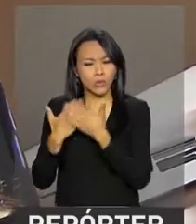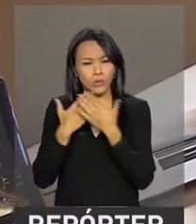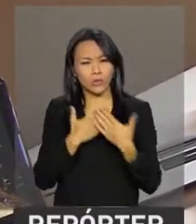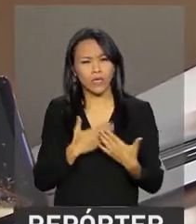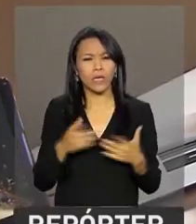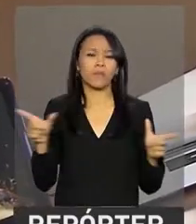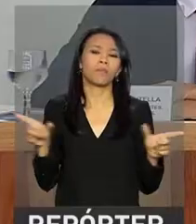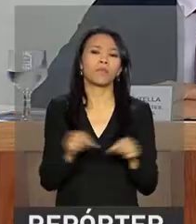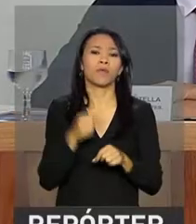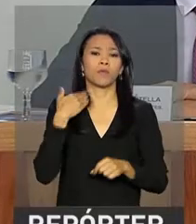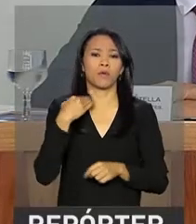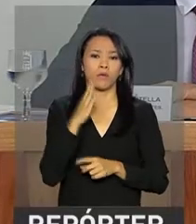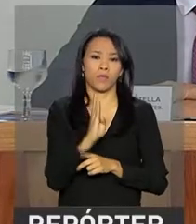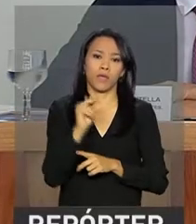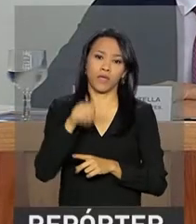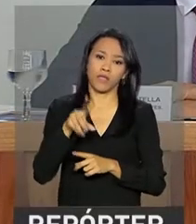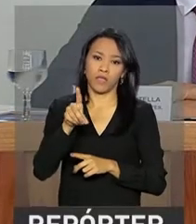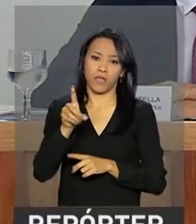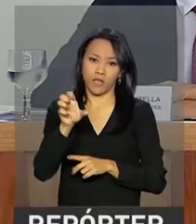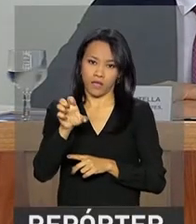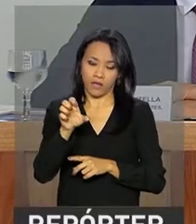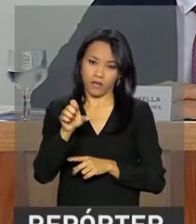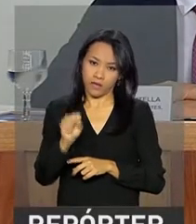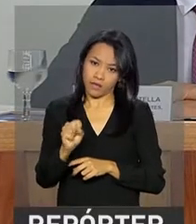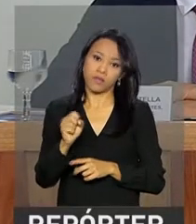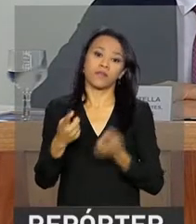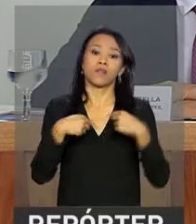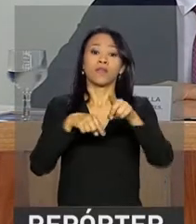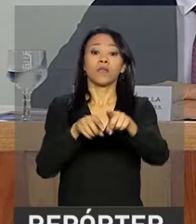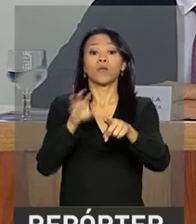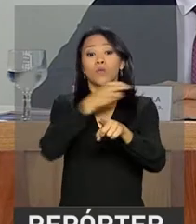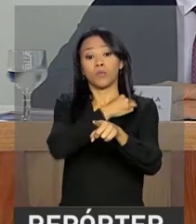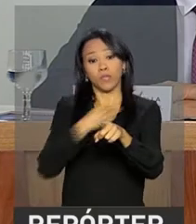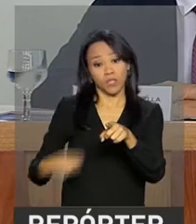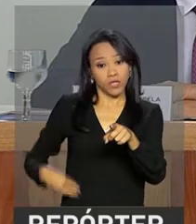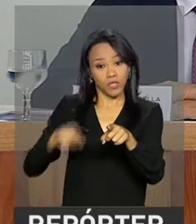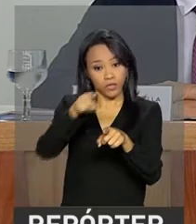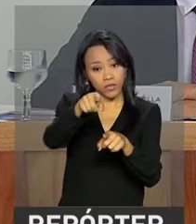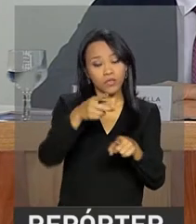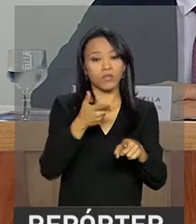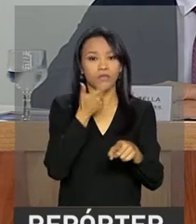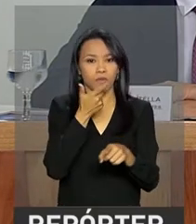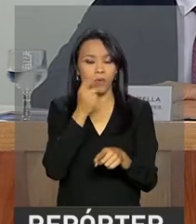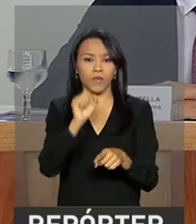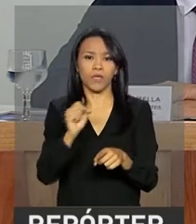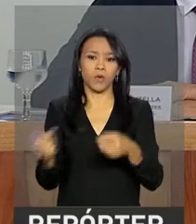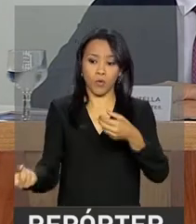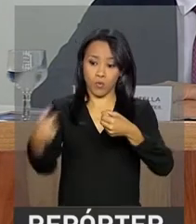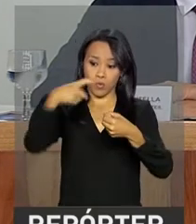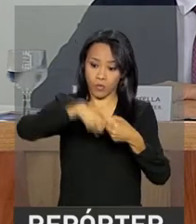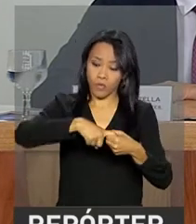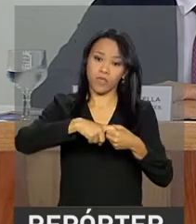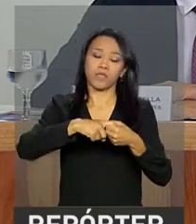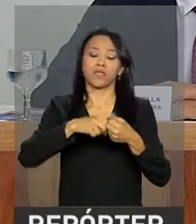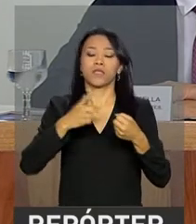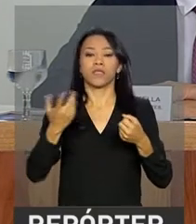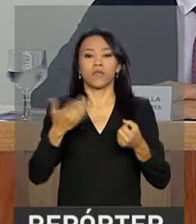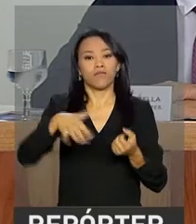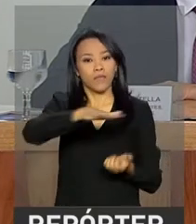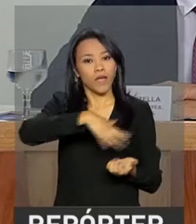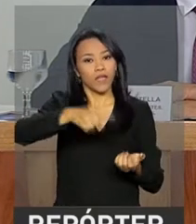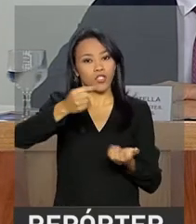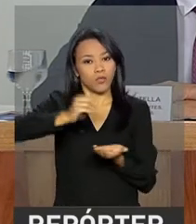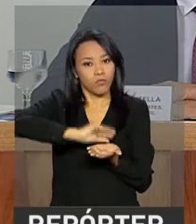dn de s o ministro da secretaria geral da presidência defendeu que o programa de parcerias de investimentos já